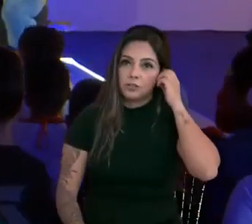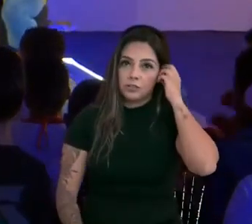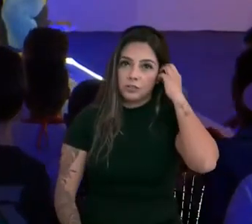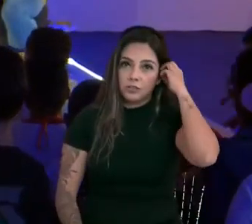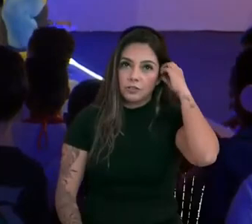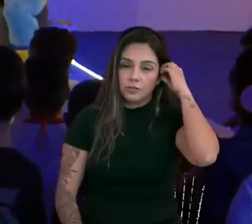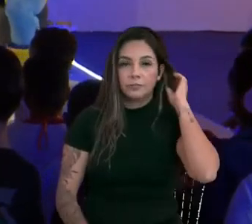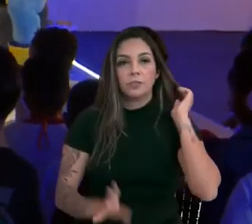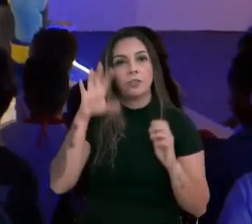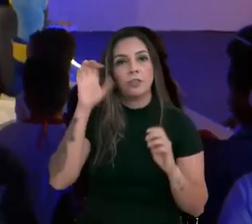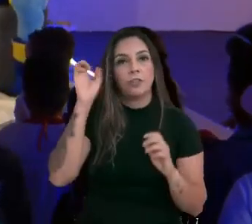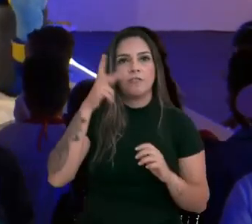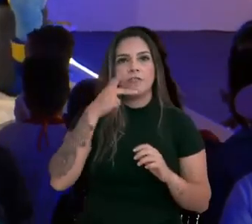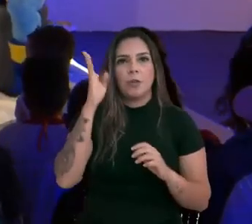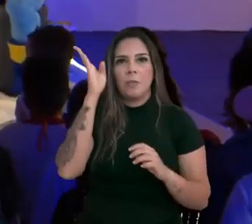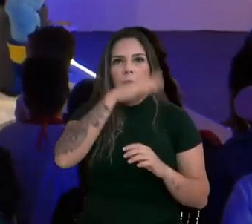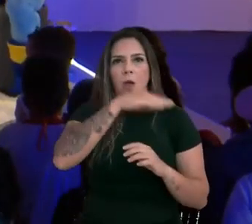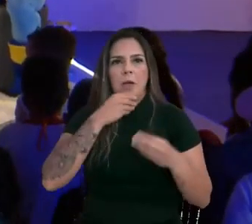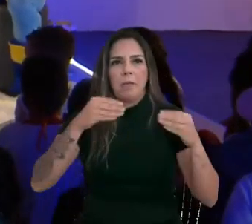Plásticos?